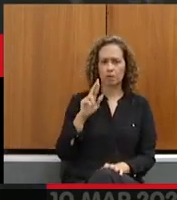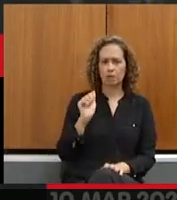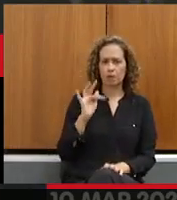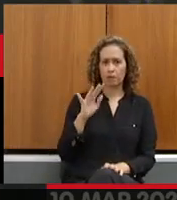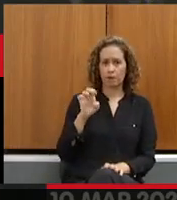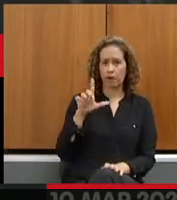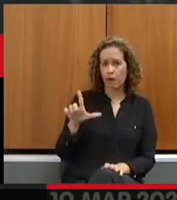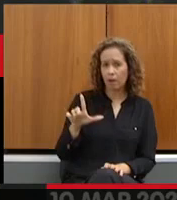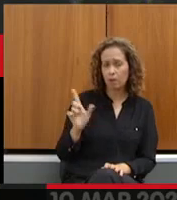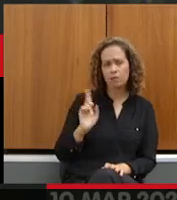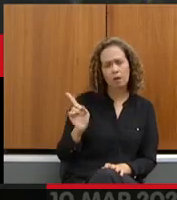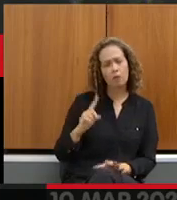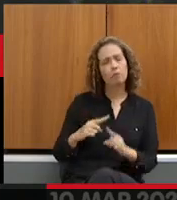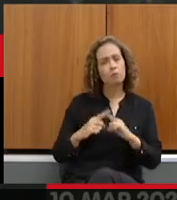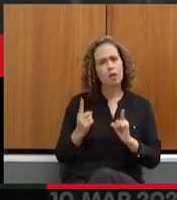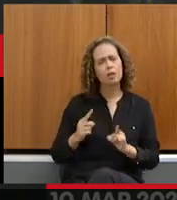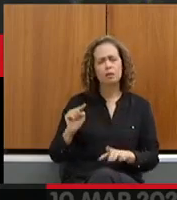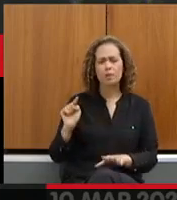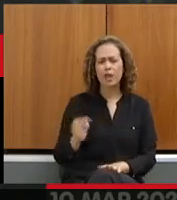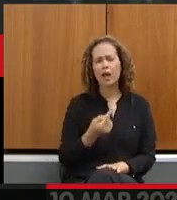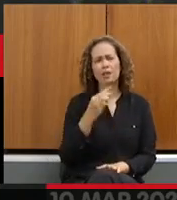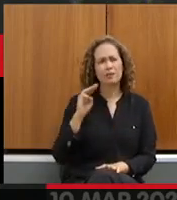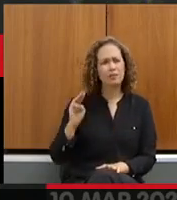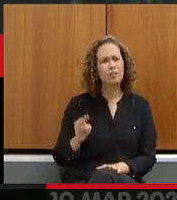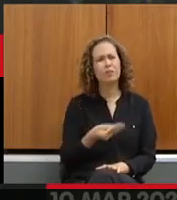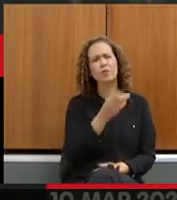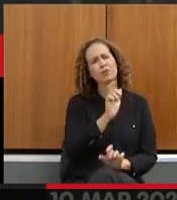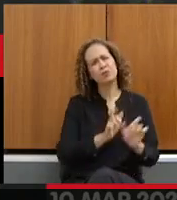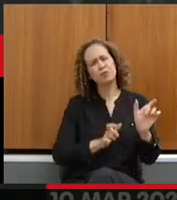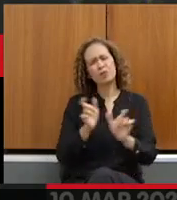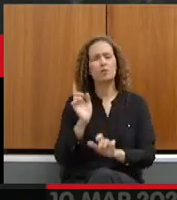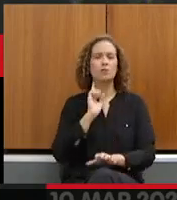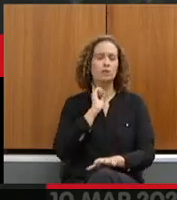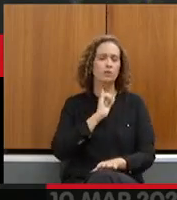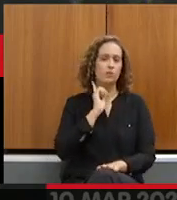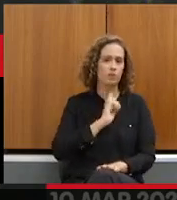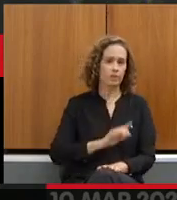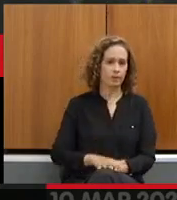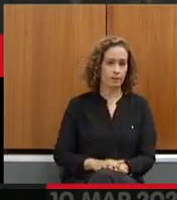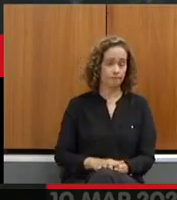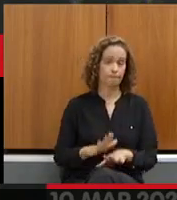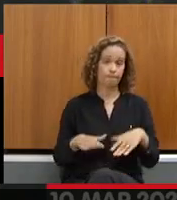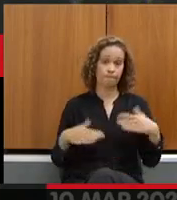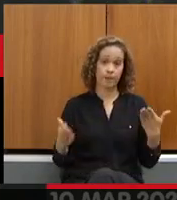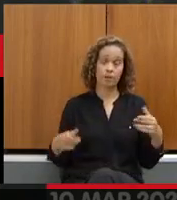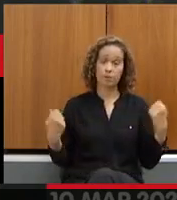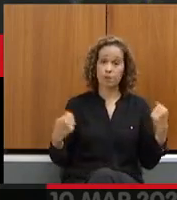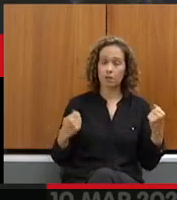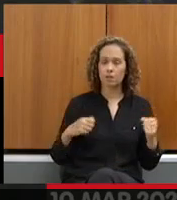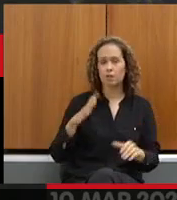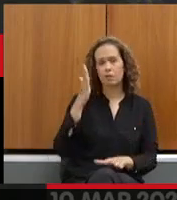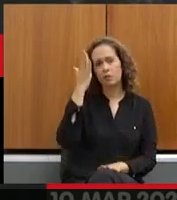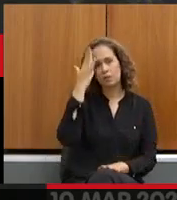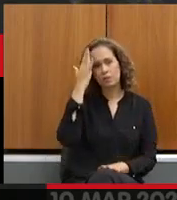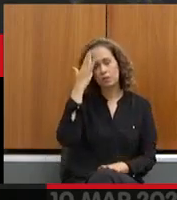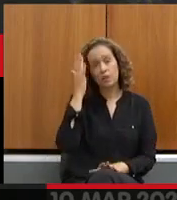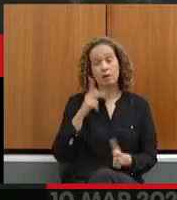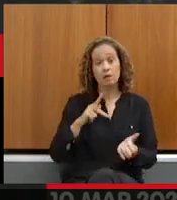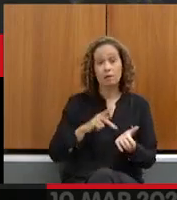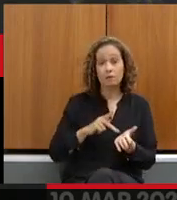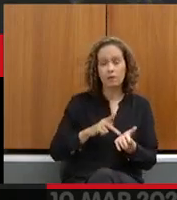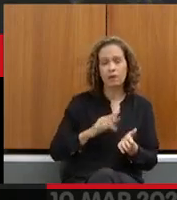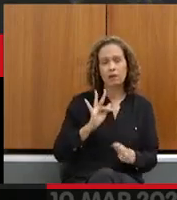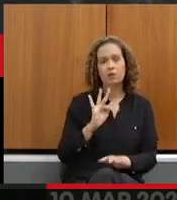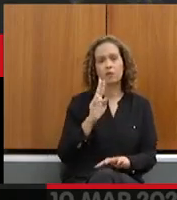para milhares milhões de mineiros e mineiras então nós precisamos saber exatamente a realidade da